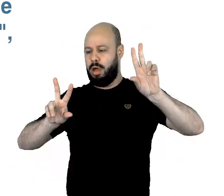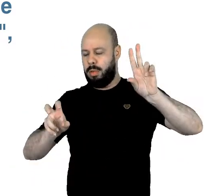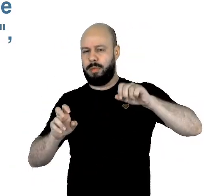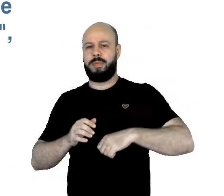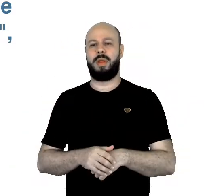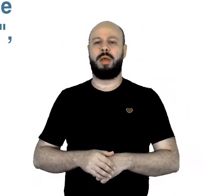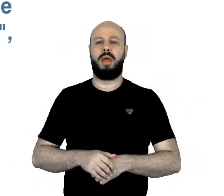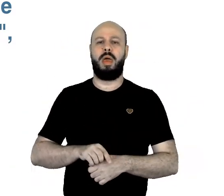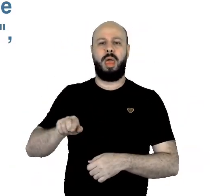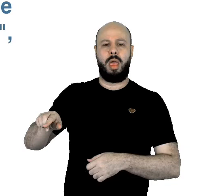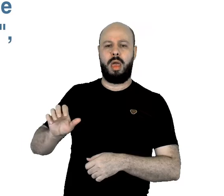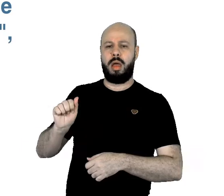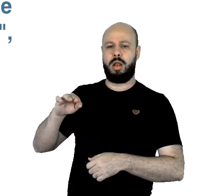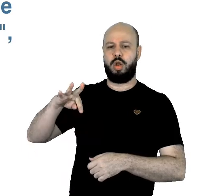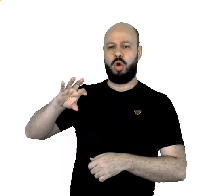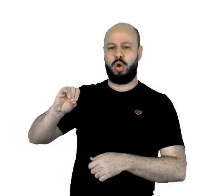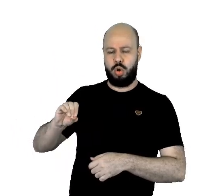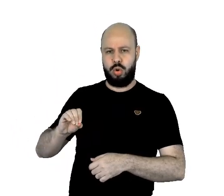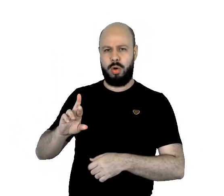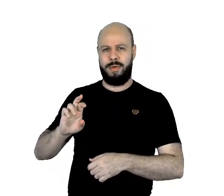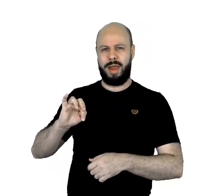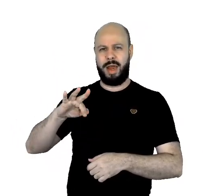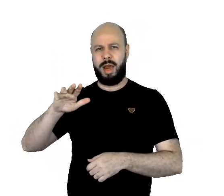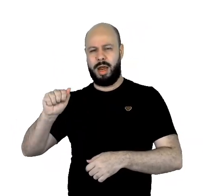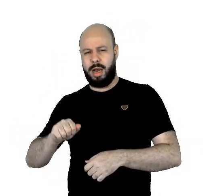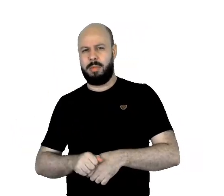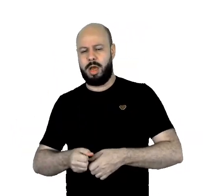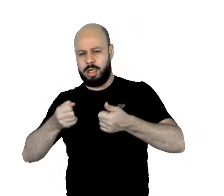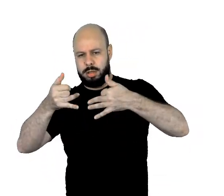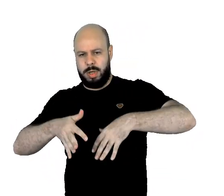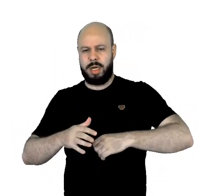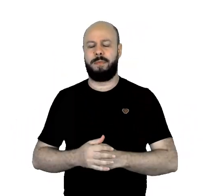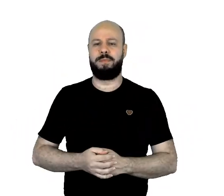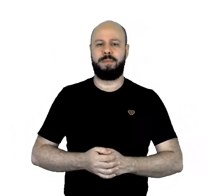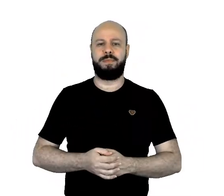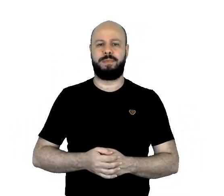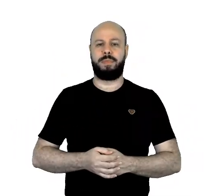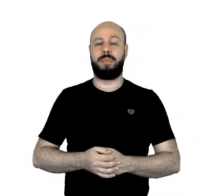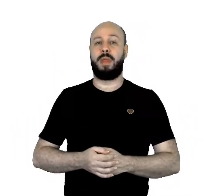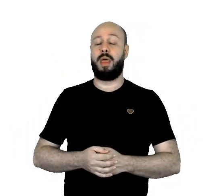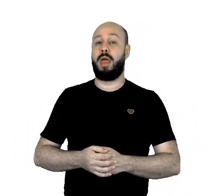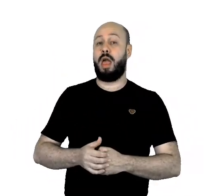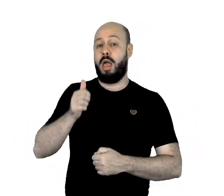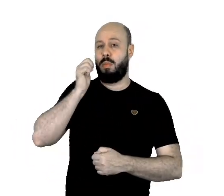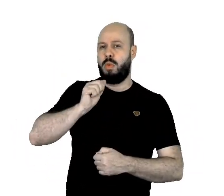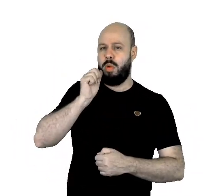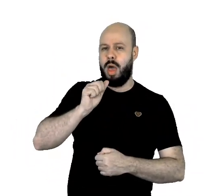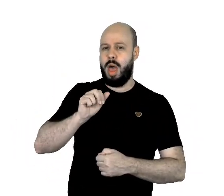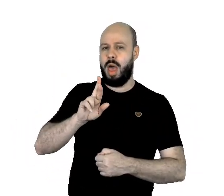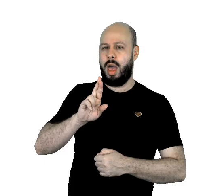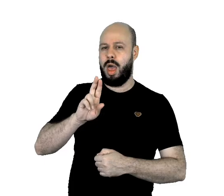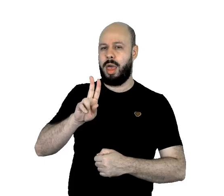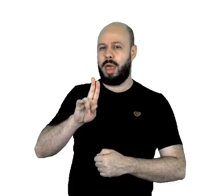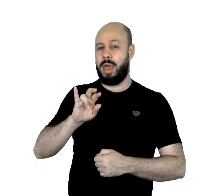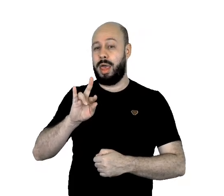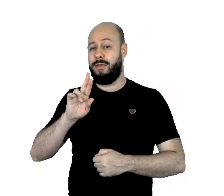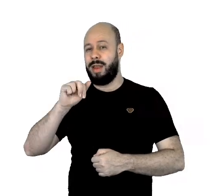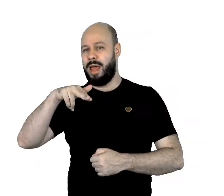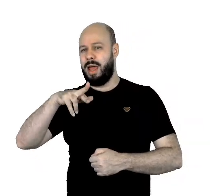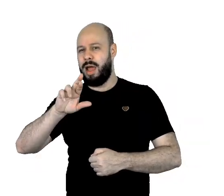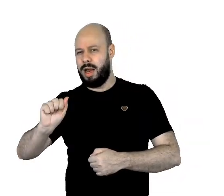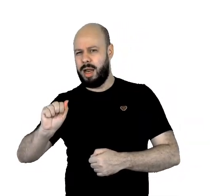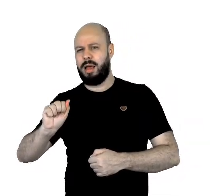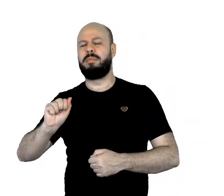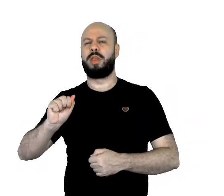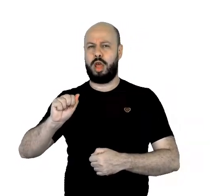assistente administrativo, né, Antônio Ferreira. A cozinheira Rivanara Bernardes também viu a